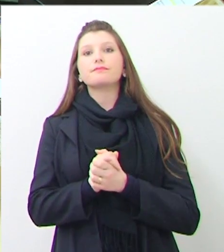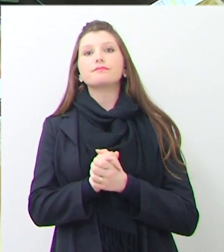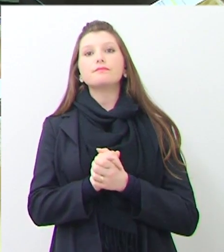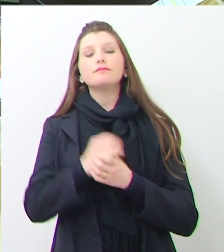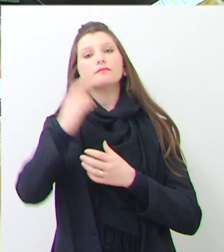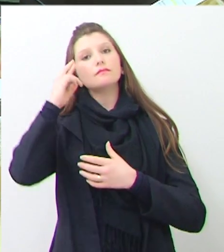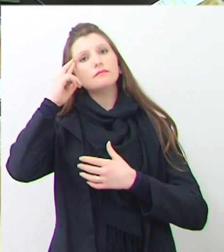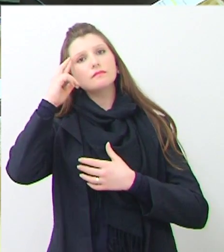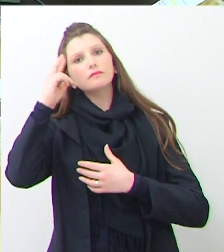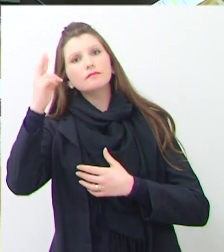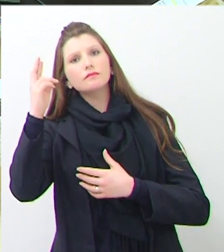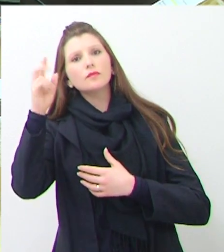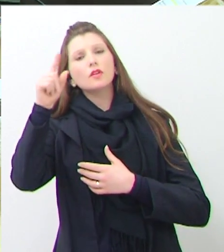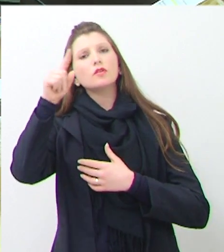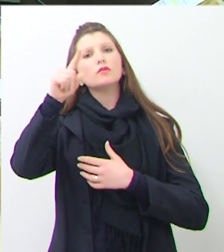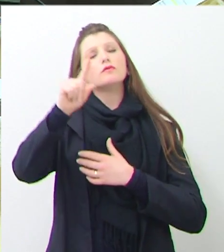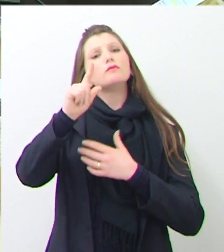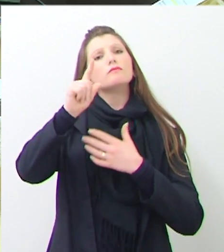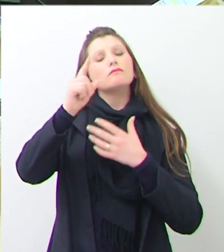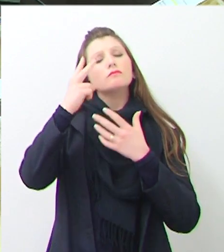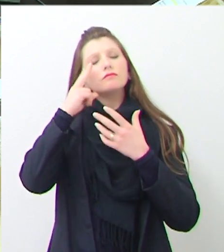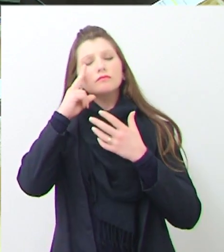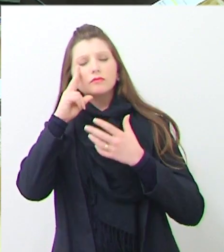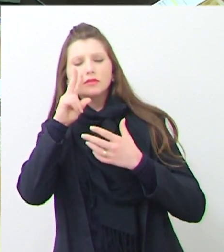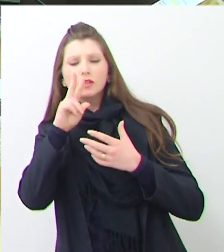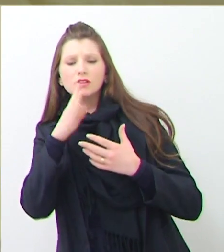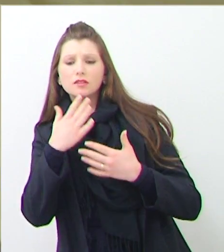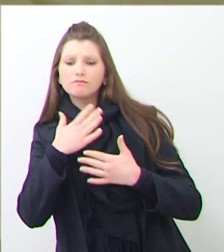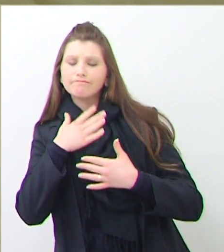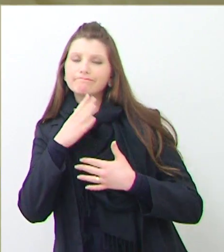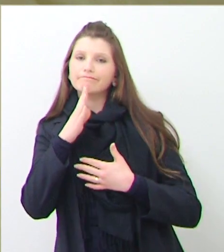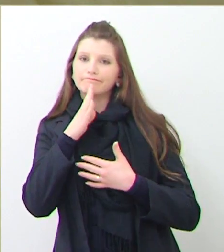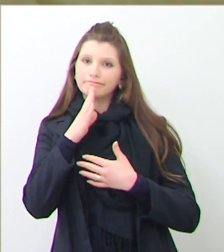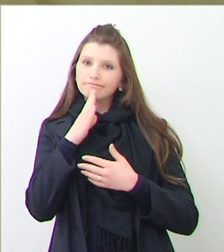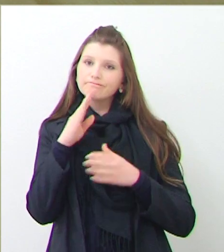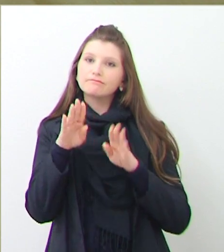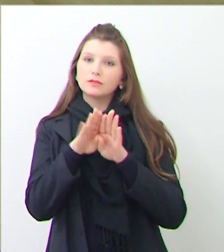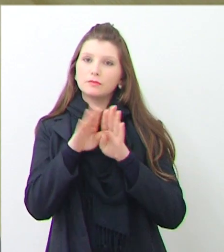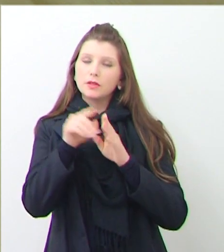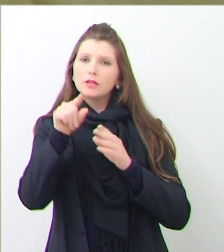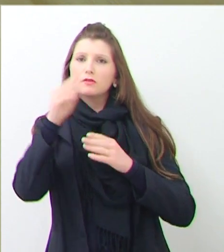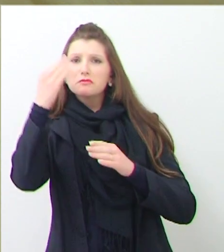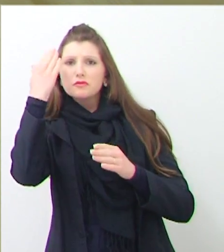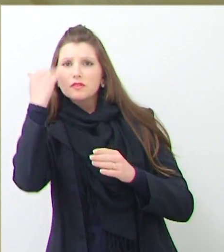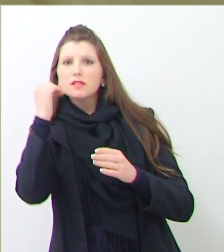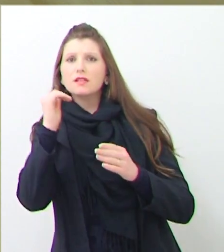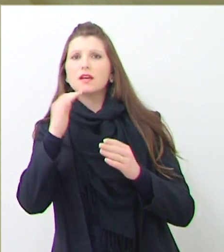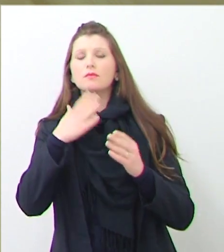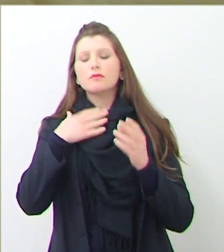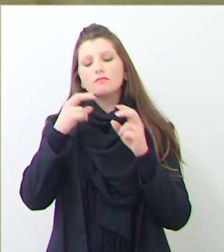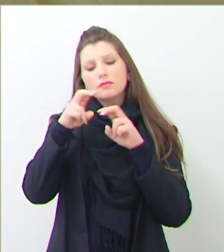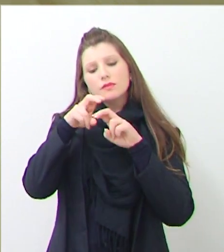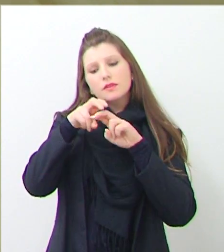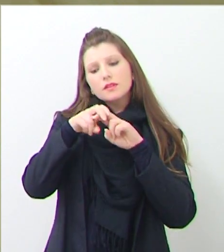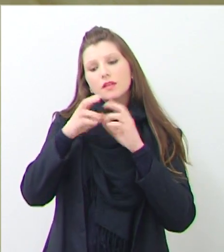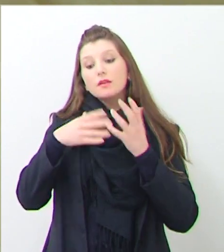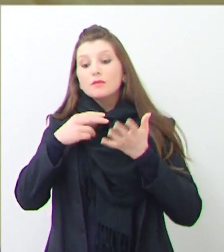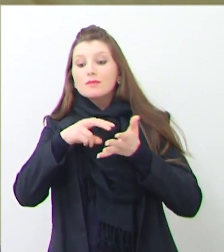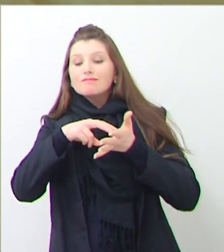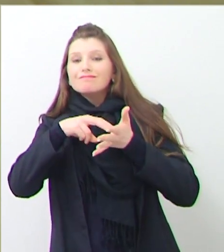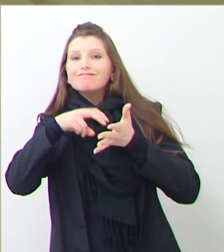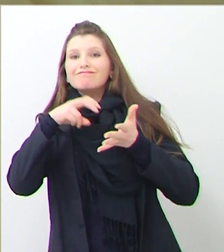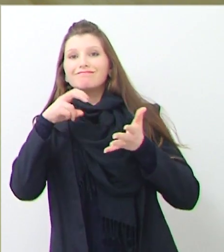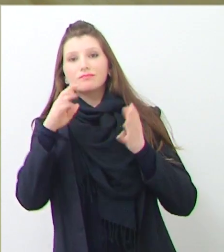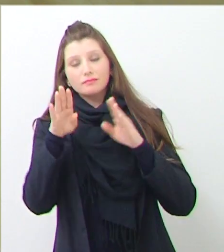Senhor, tu me sondaste e me conheces. Tu sabes o meu assentar e o meu levantar.